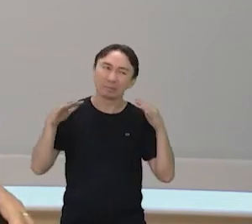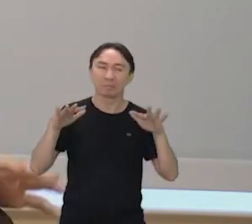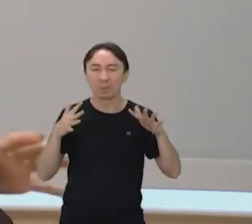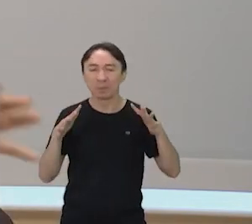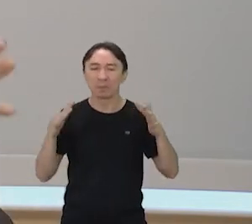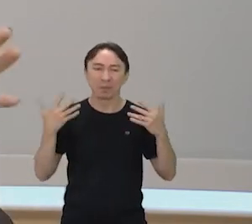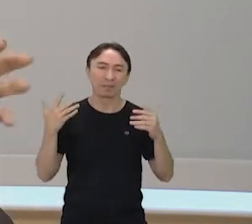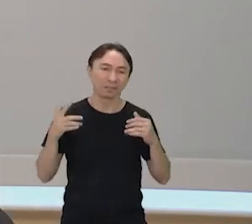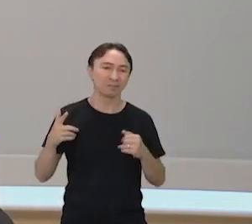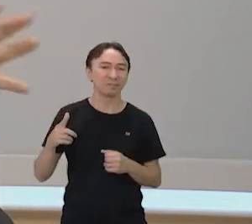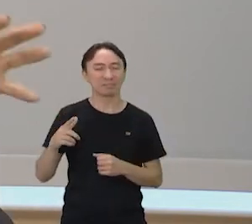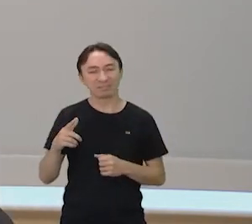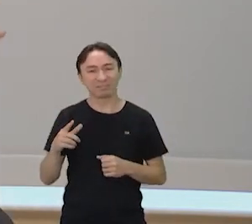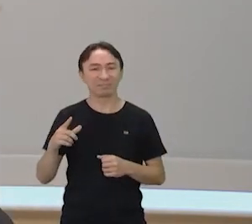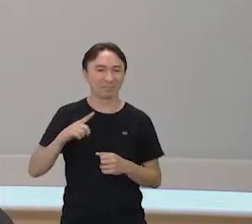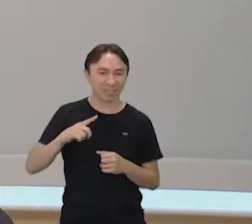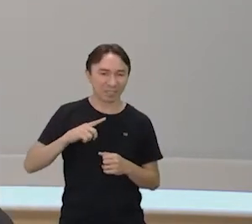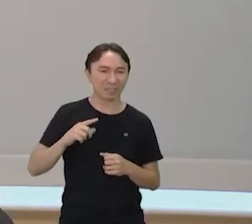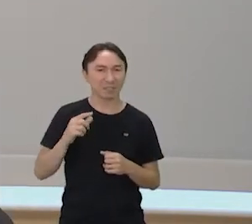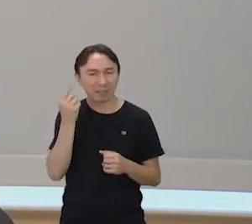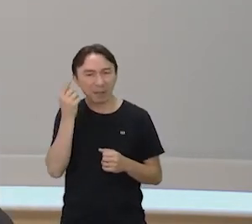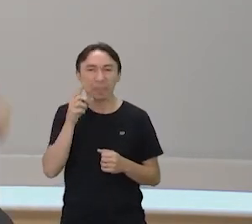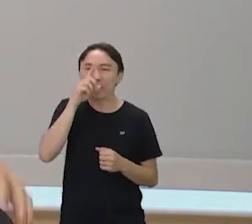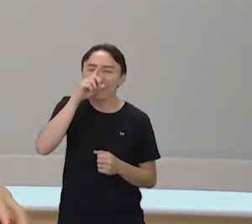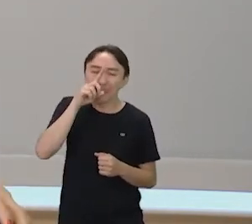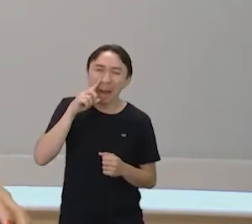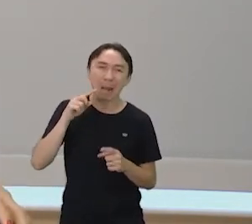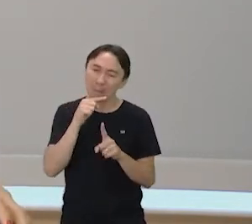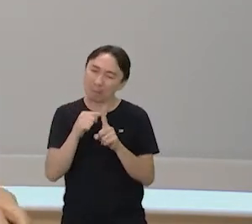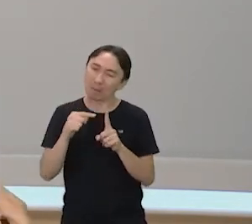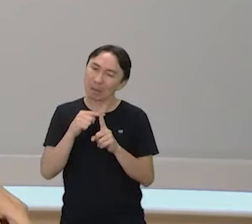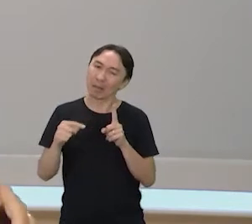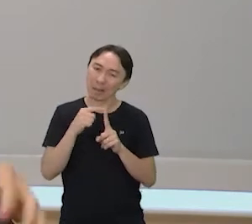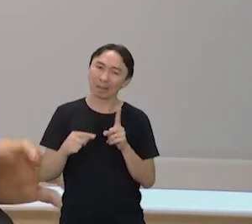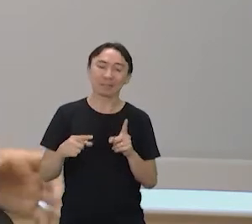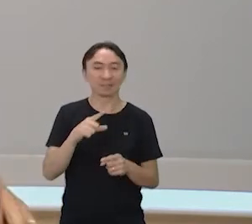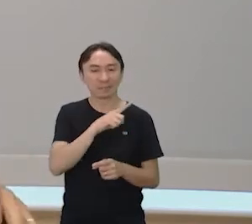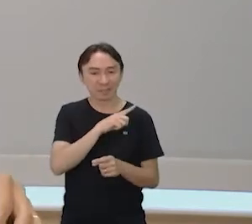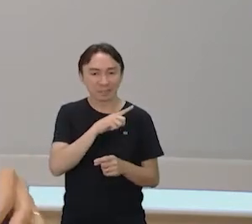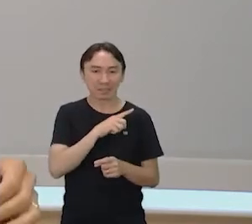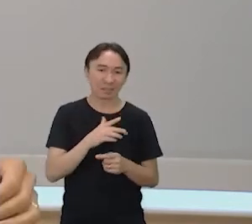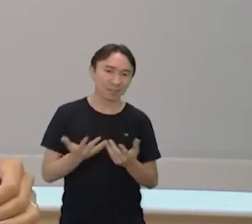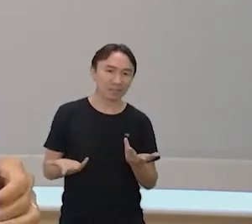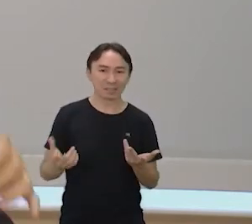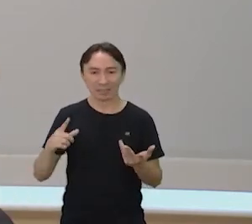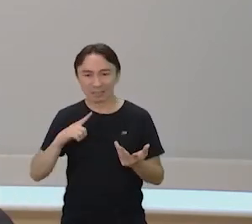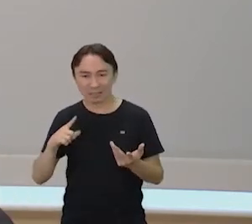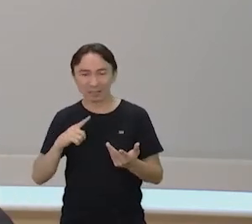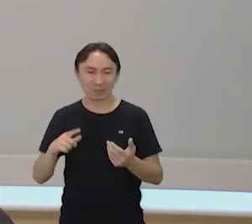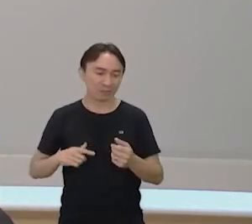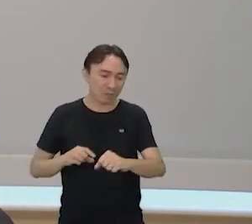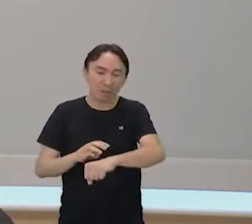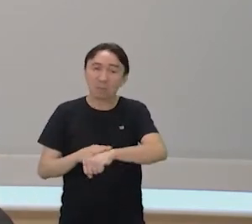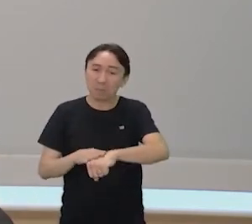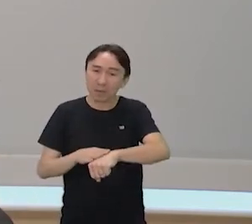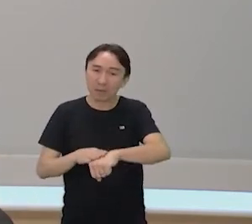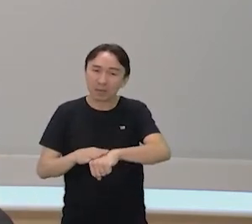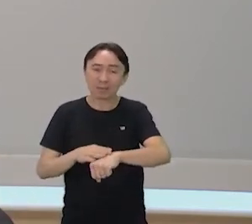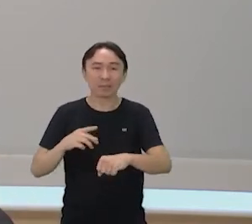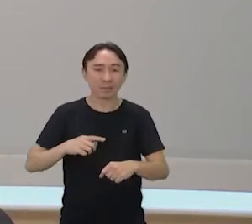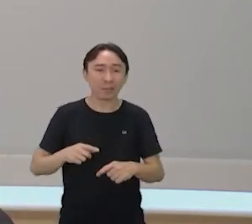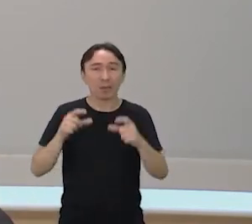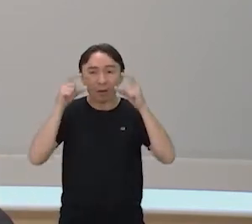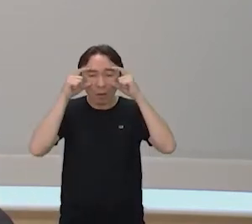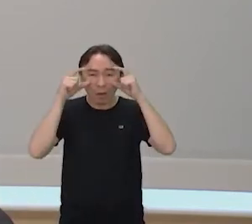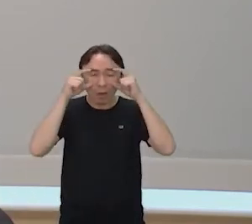assim, meio com luzes, que eu fiz aqui uma coloração. Eu me considero parda, tô de óculos redondos,